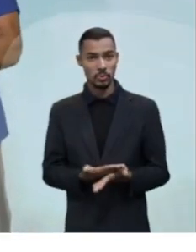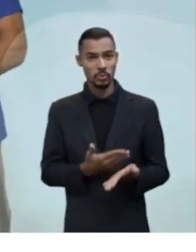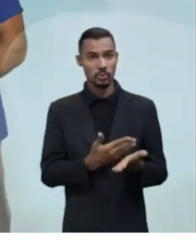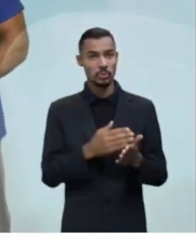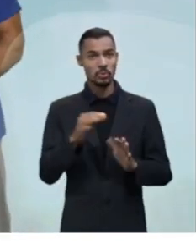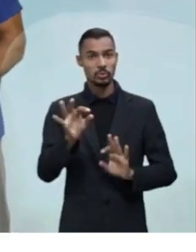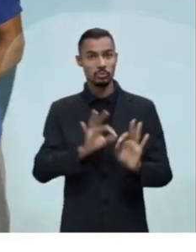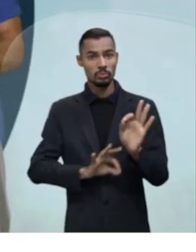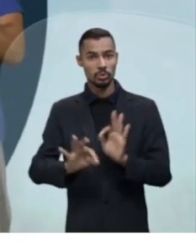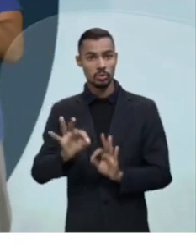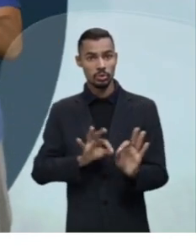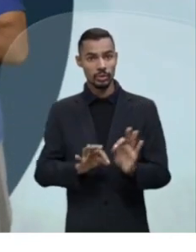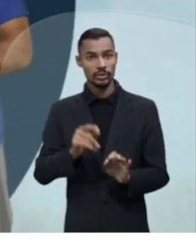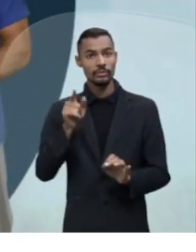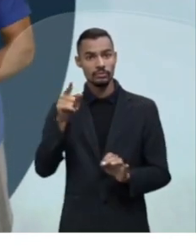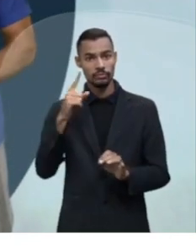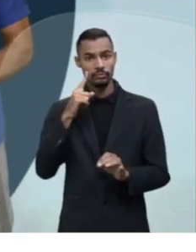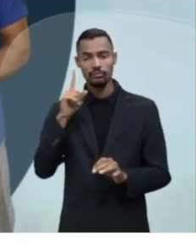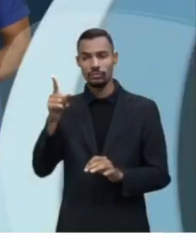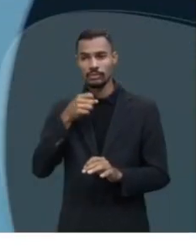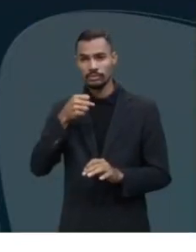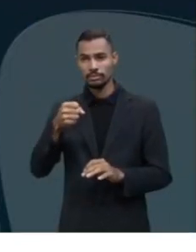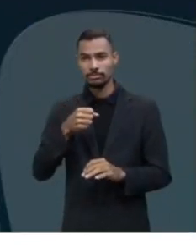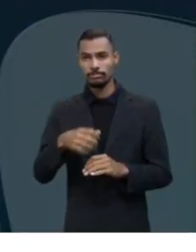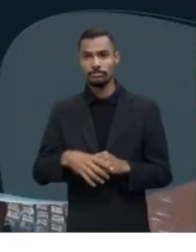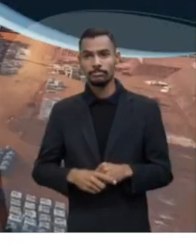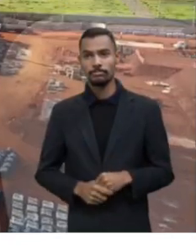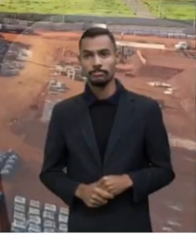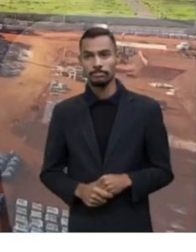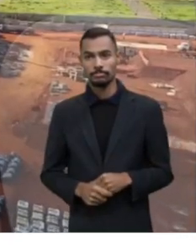das estacas em um projeto, acompanhe essa reportagem.